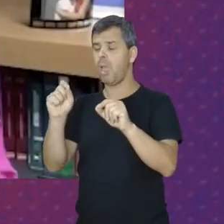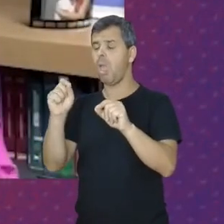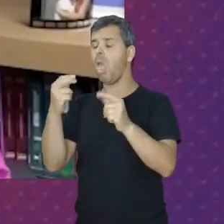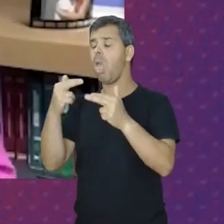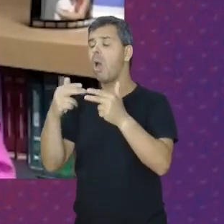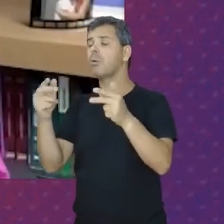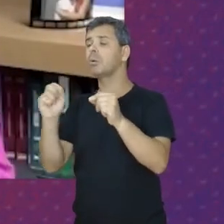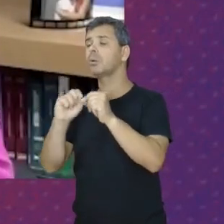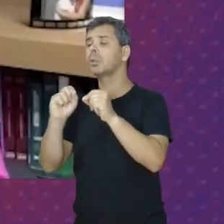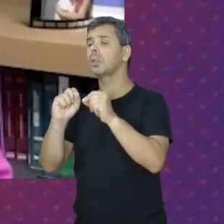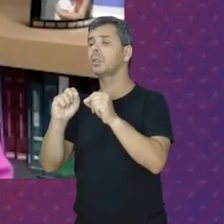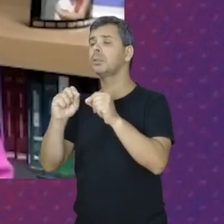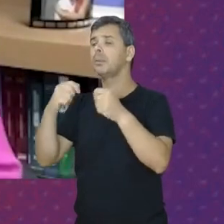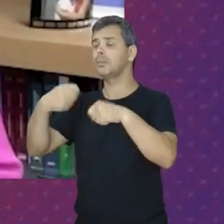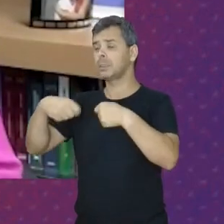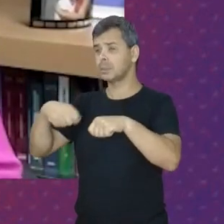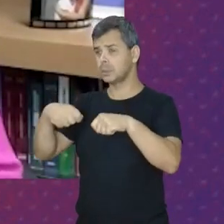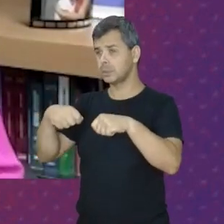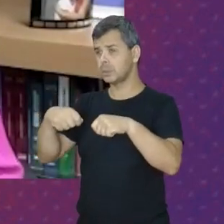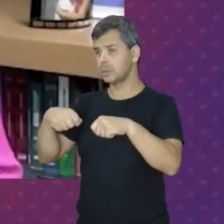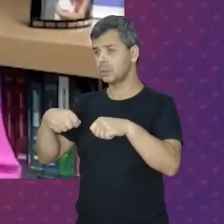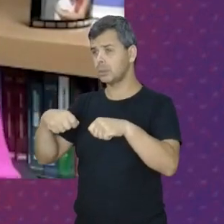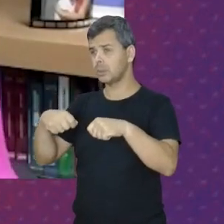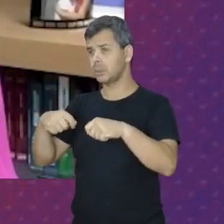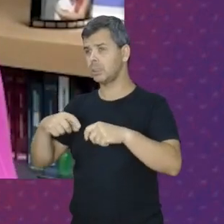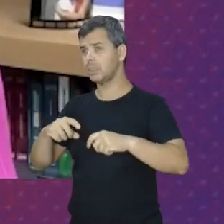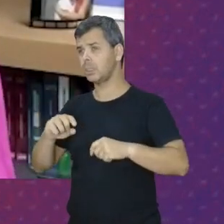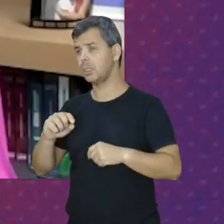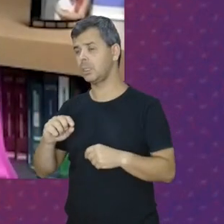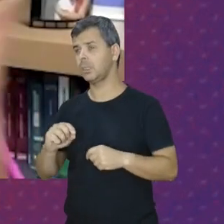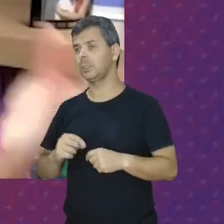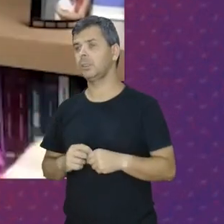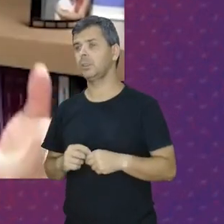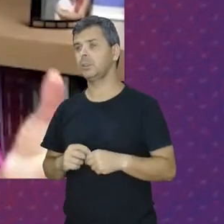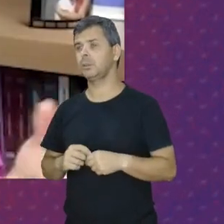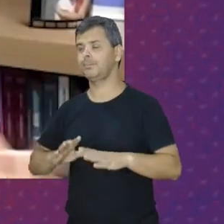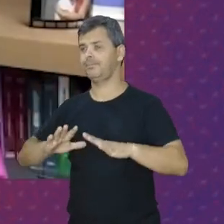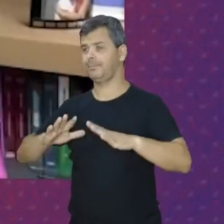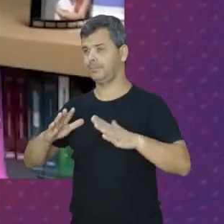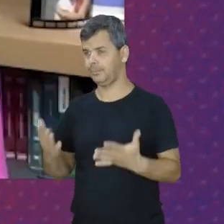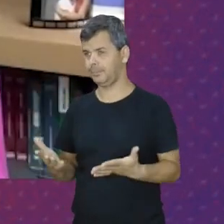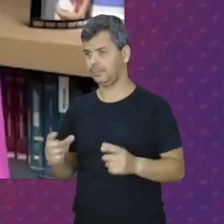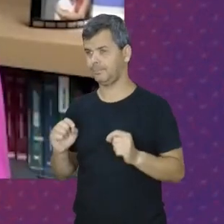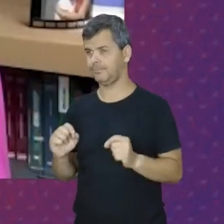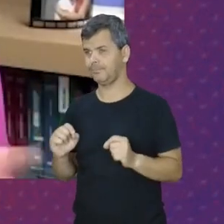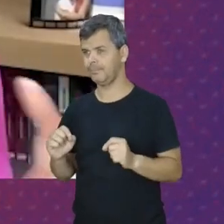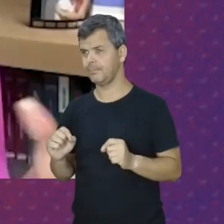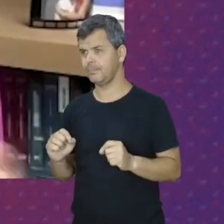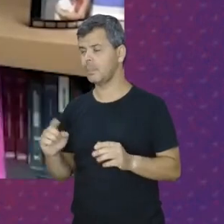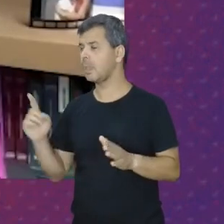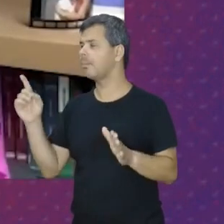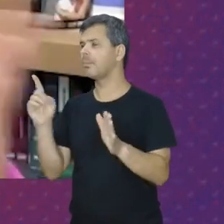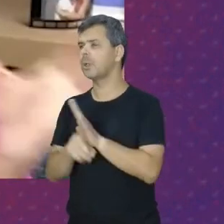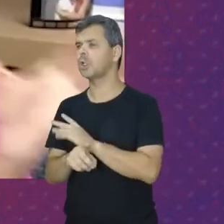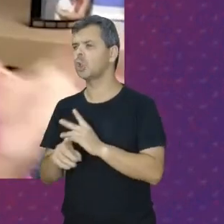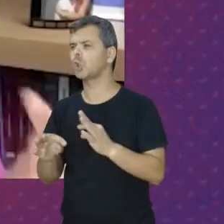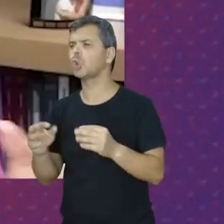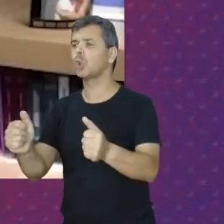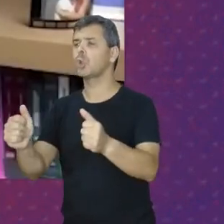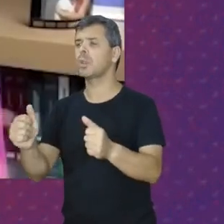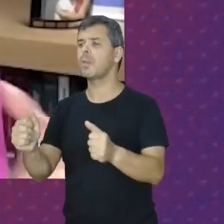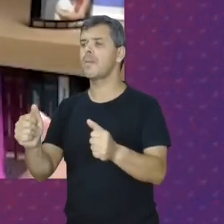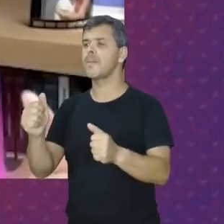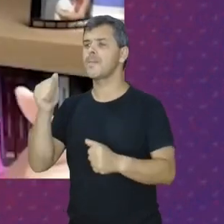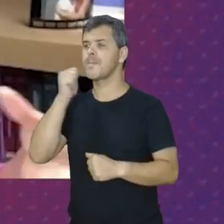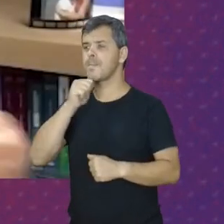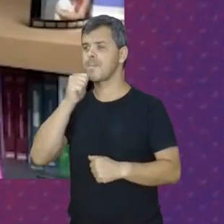que pode ser levado, que deve ser levado em conta. E aí você vai perguntar a todas as